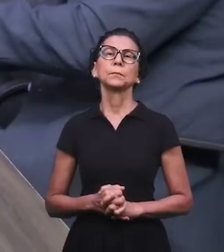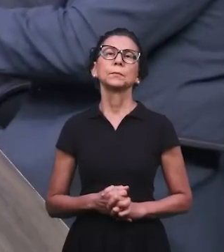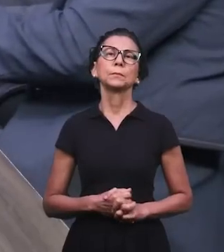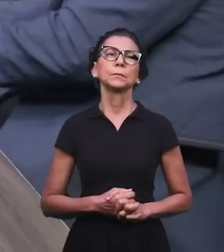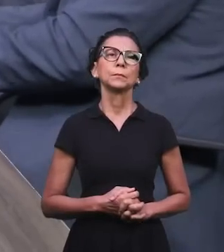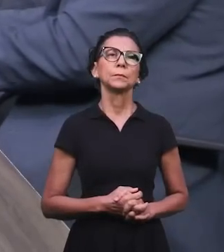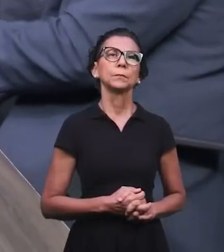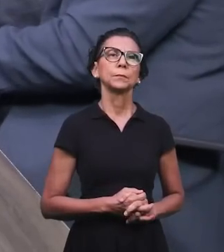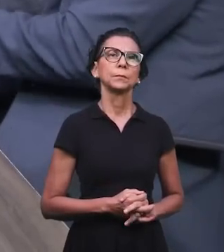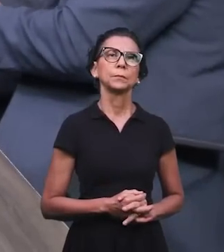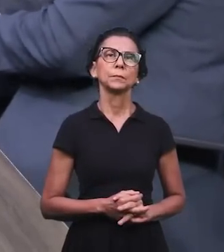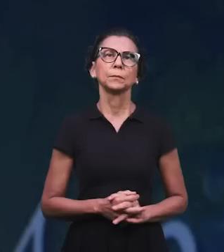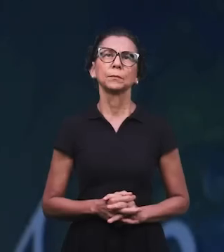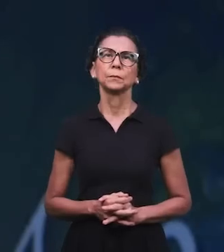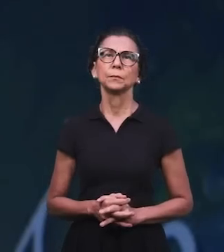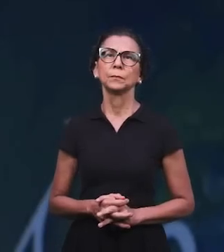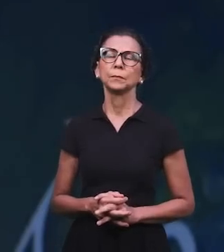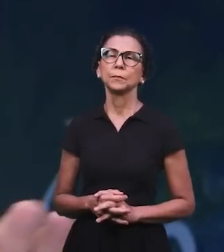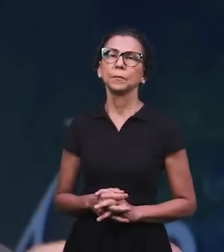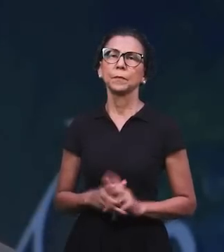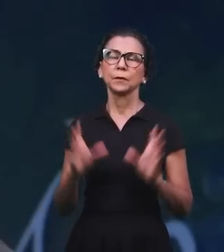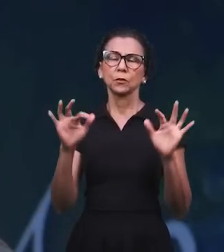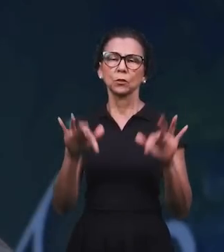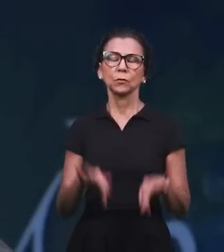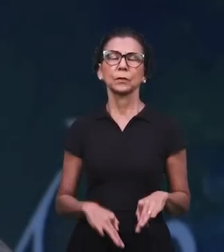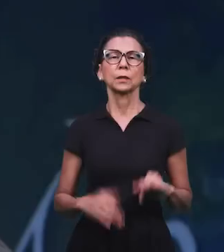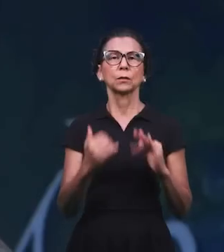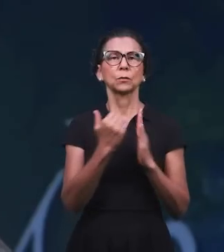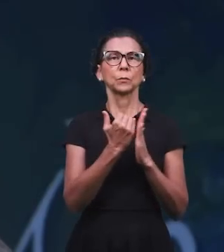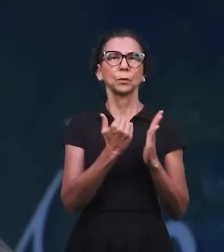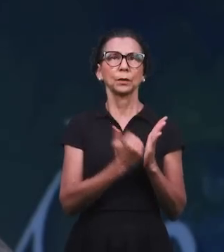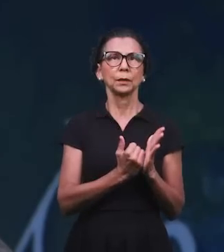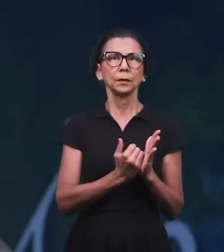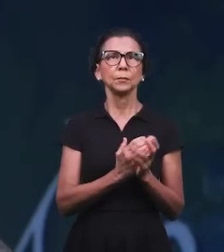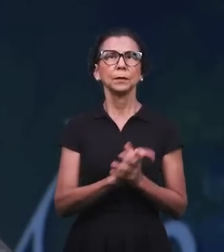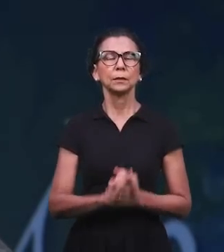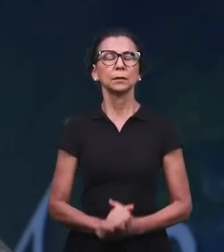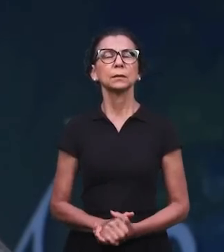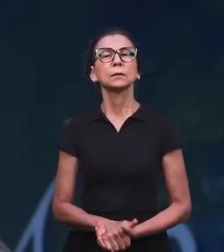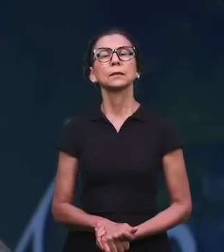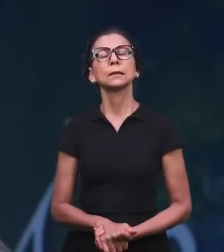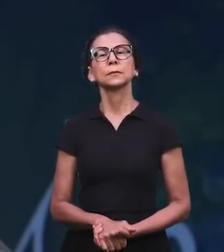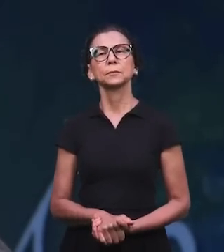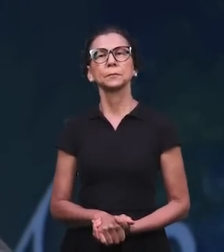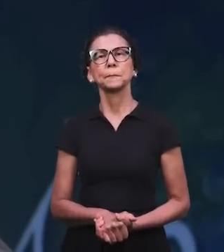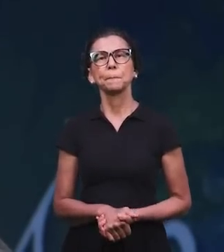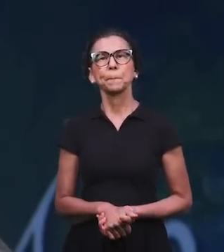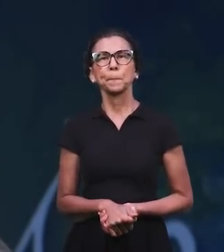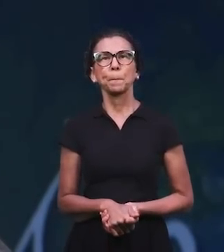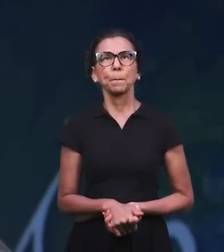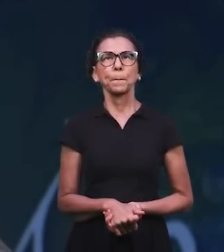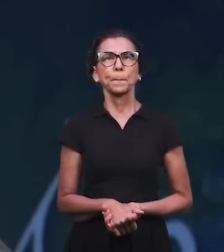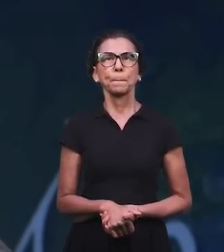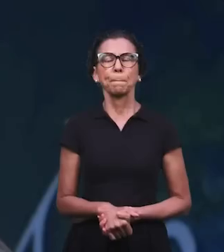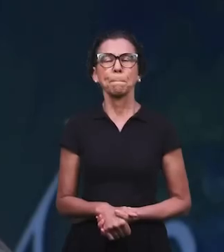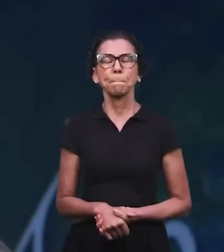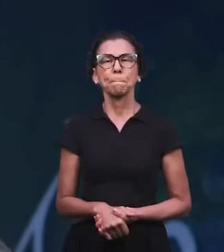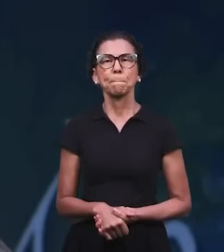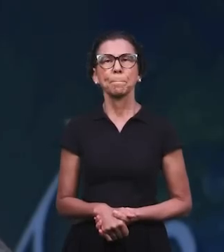nós falamos sobre a terra retinir, com toda essa ação que os pastores explanaram aqui para nós hoje, e sobre